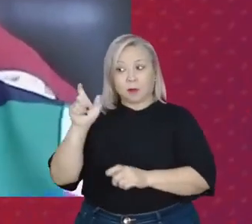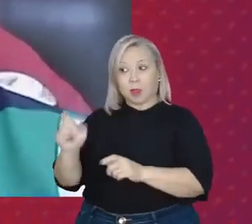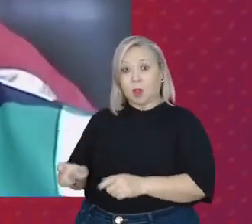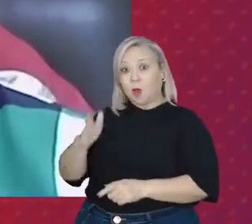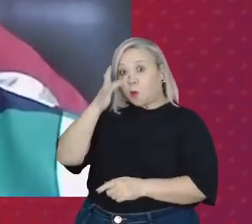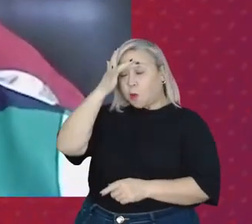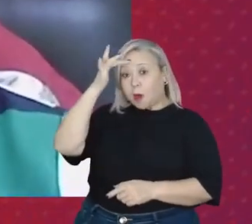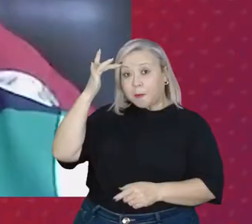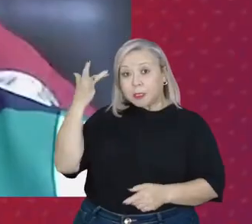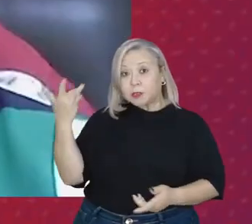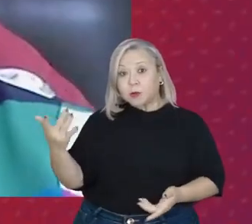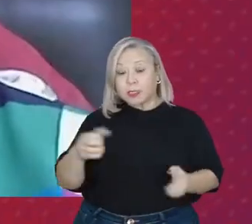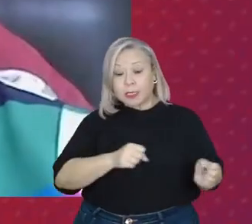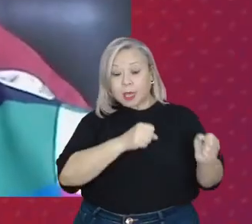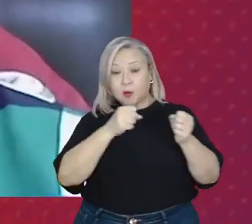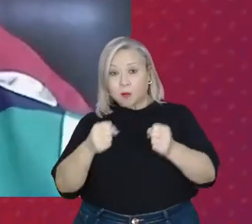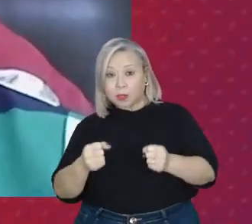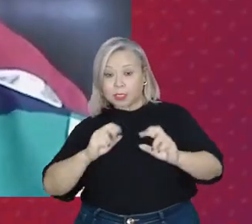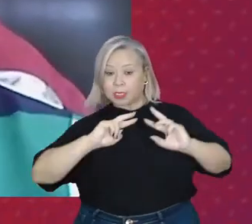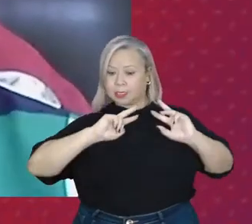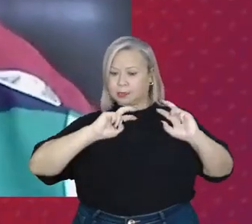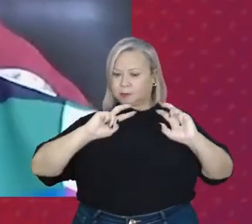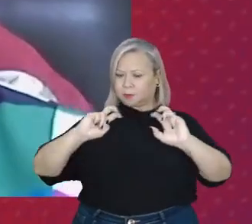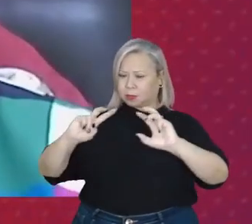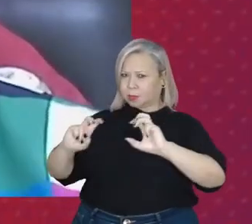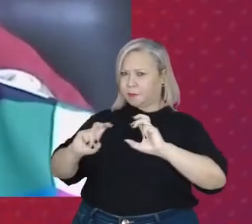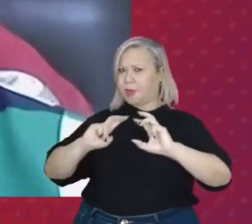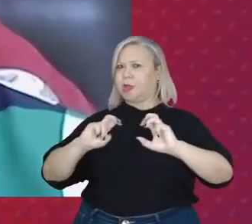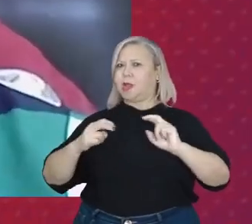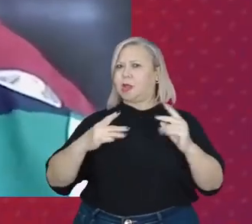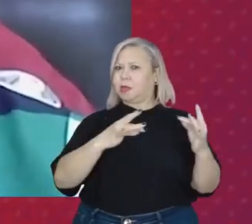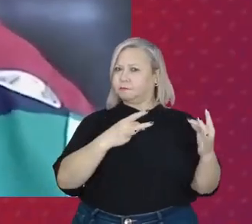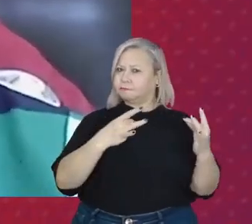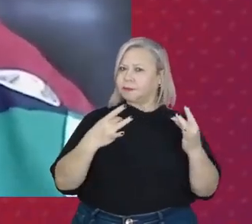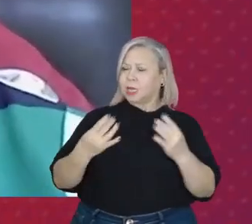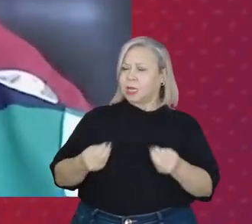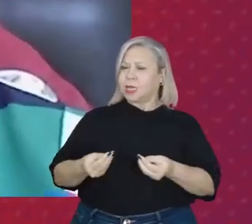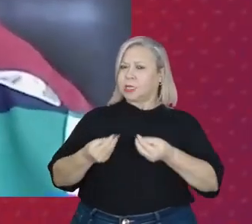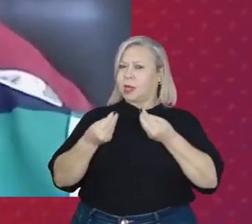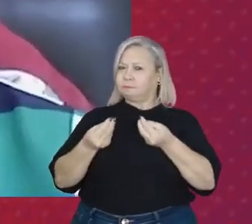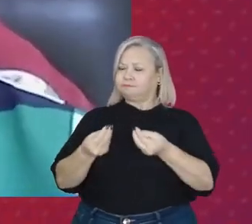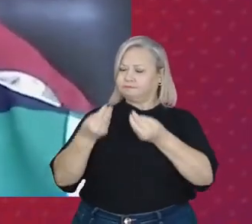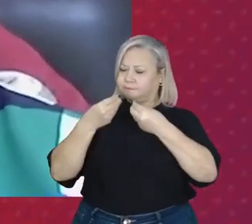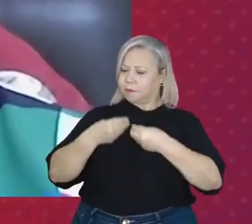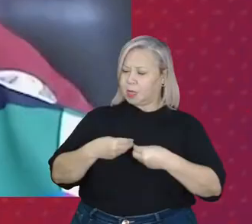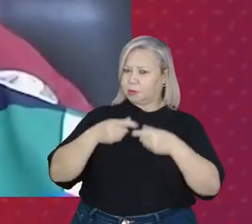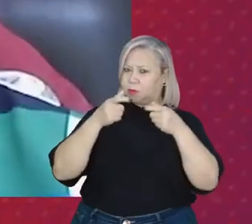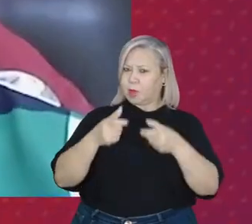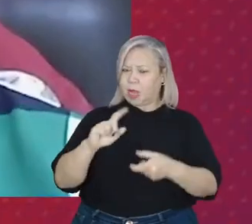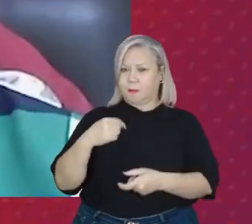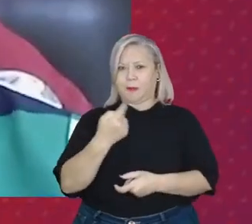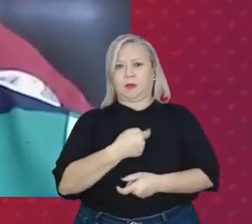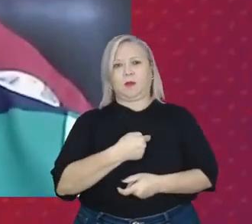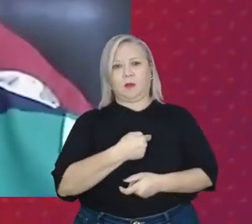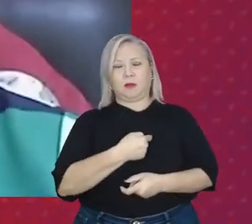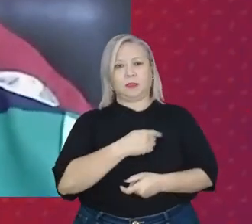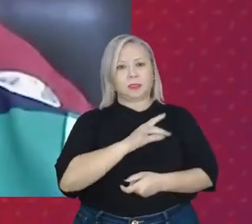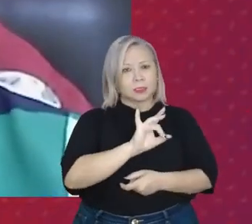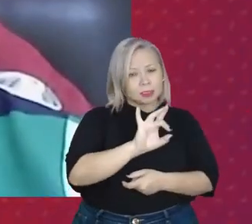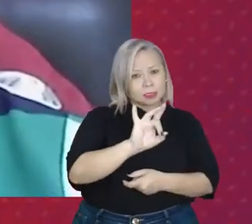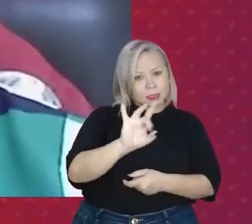e está nos enxergando, e está nos ouvindo, e está dando espaço. Então, que cada